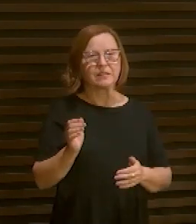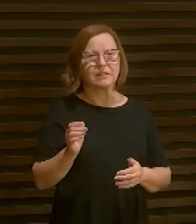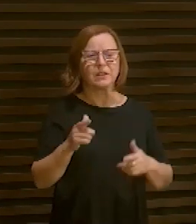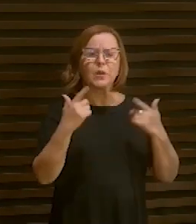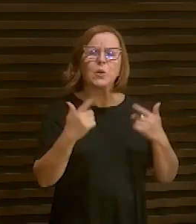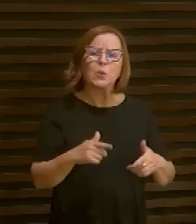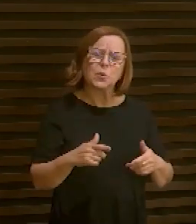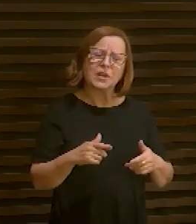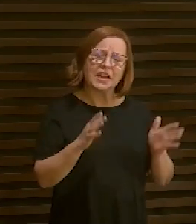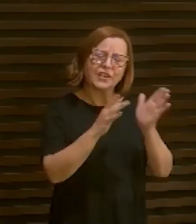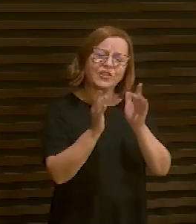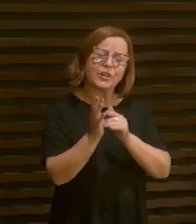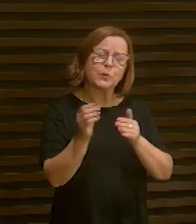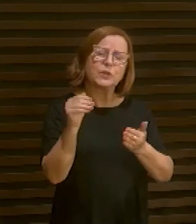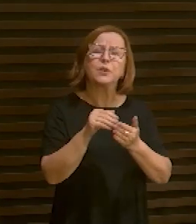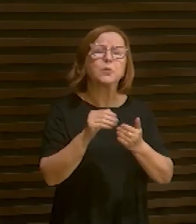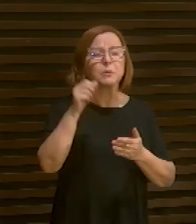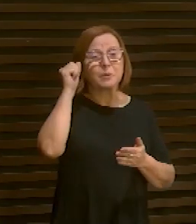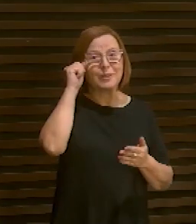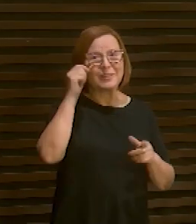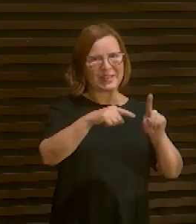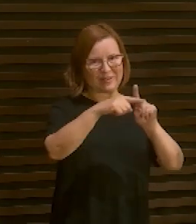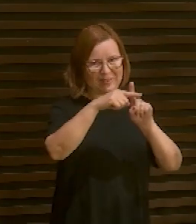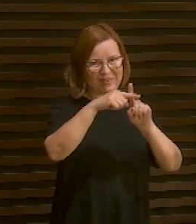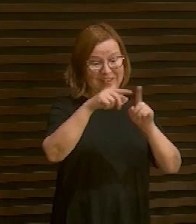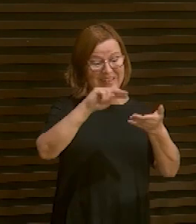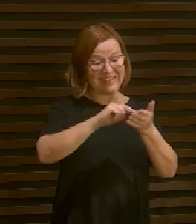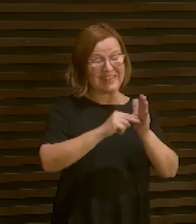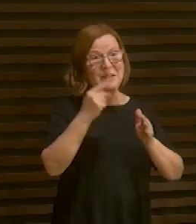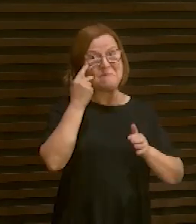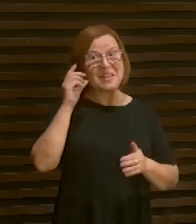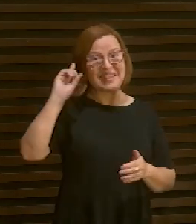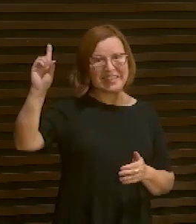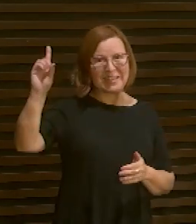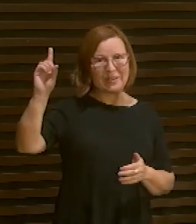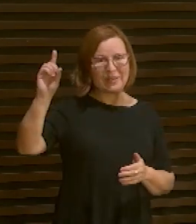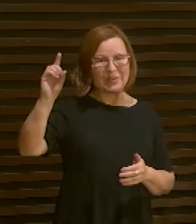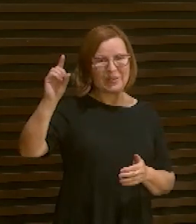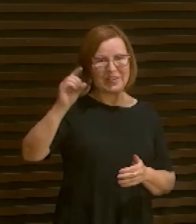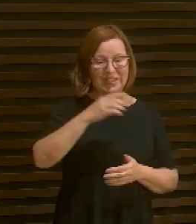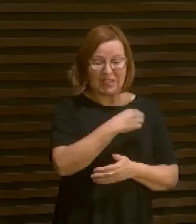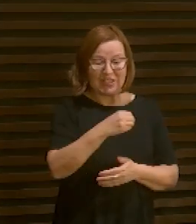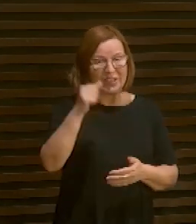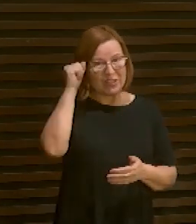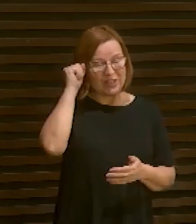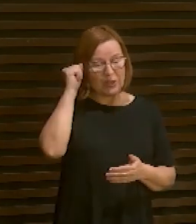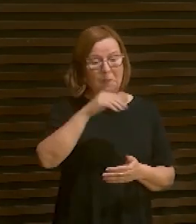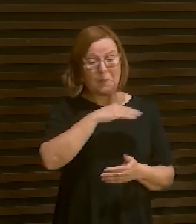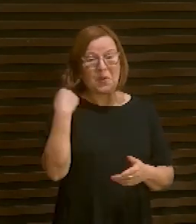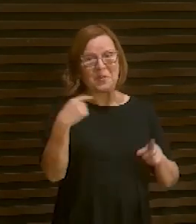Adão? Na cruz. Significa que para Deus a raça de Adão morreu na cruz.